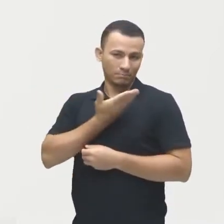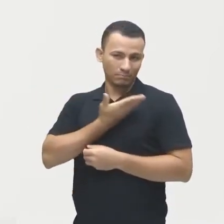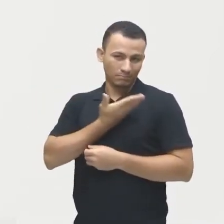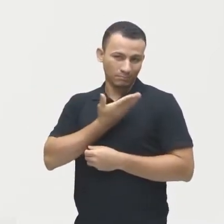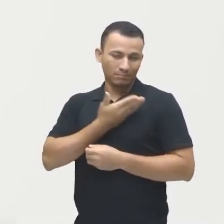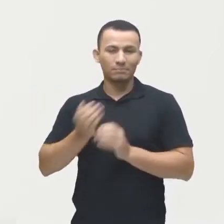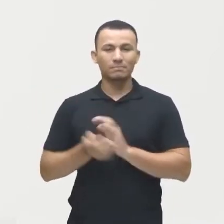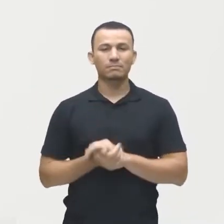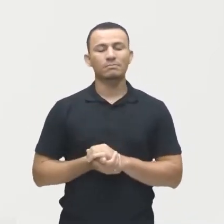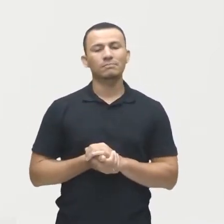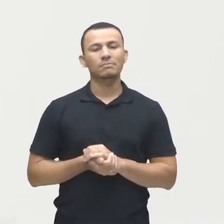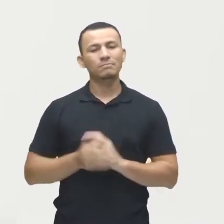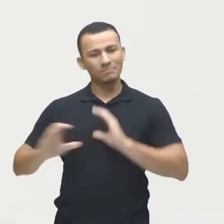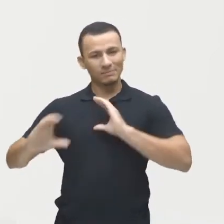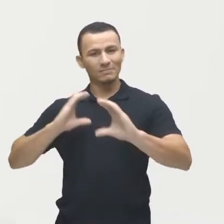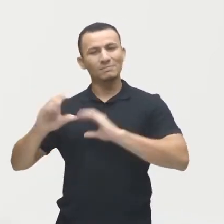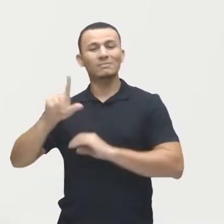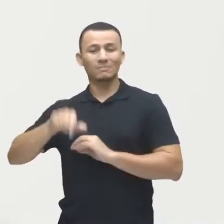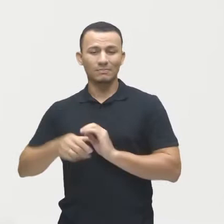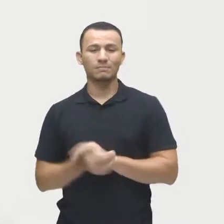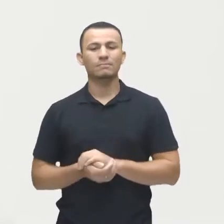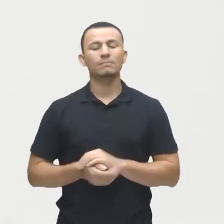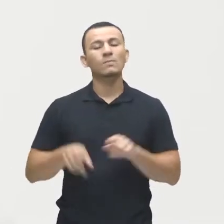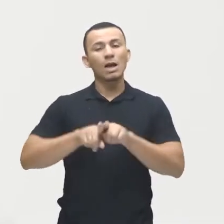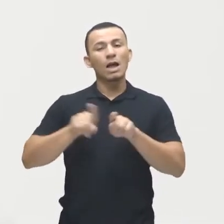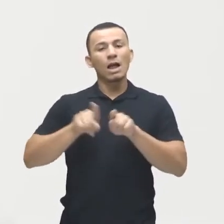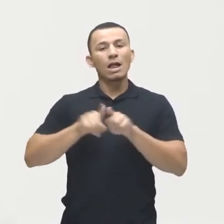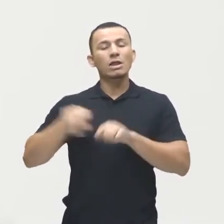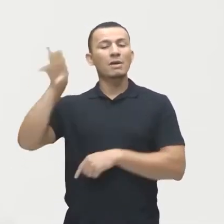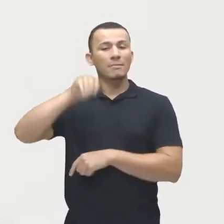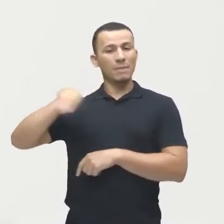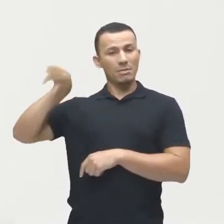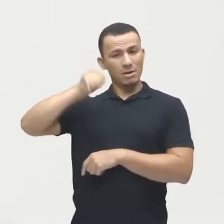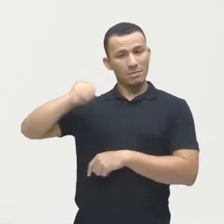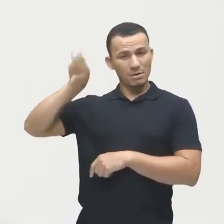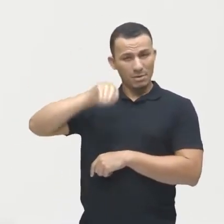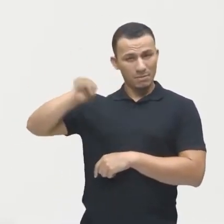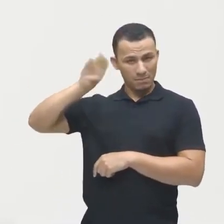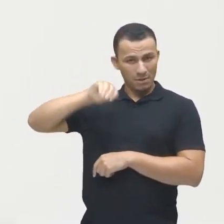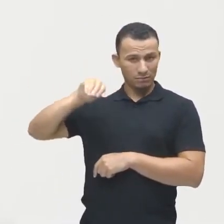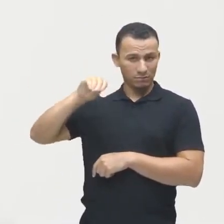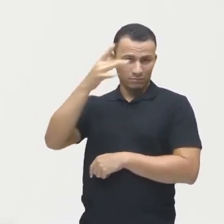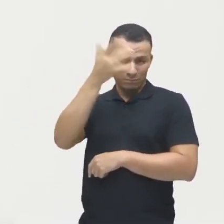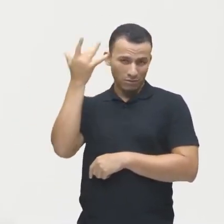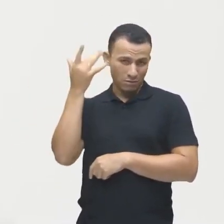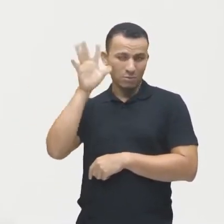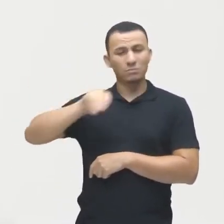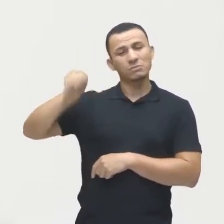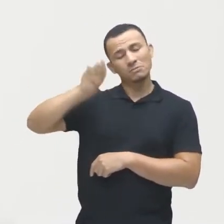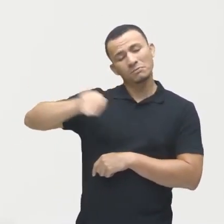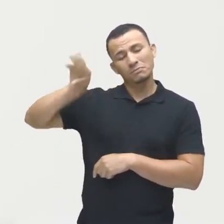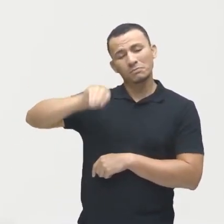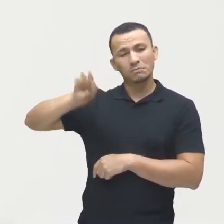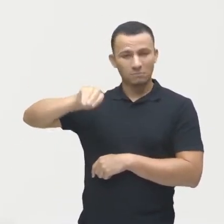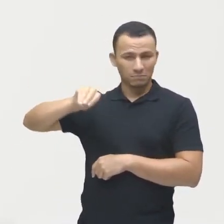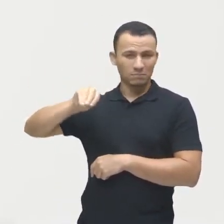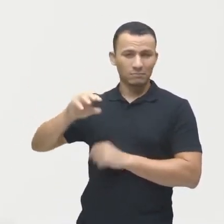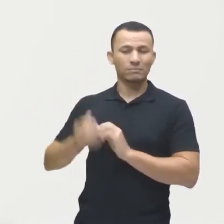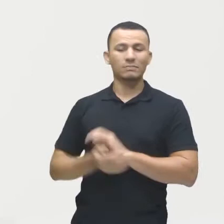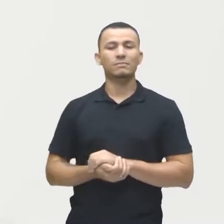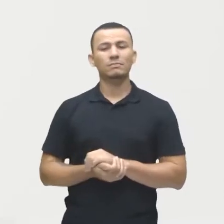mas também eu já me comuniquei por meio da fala, conversando com uma pessoa. Nesse momento, eu